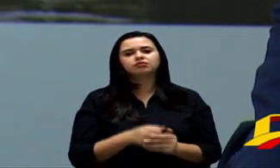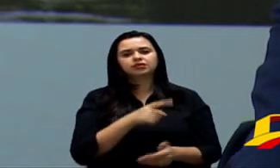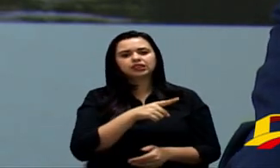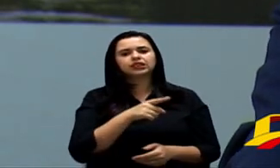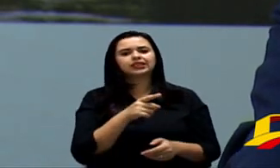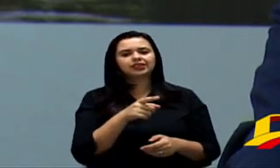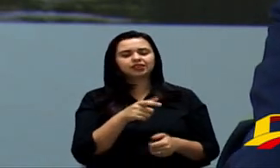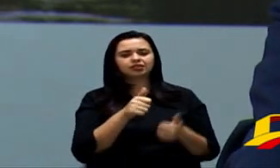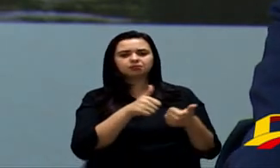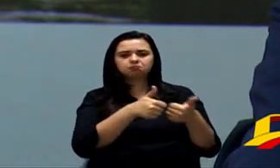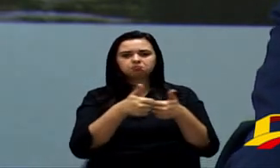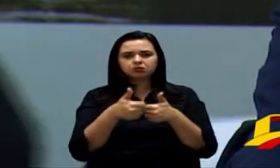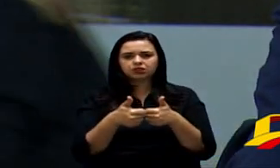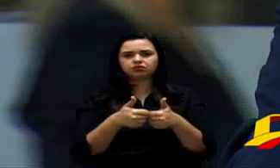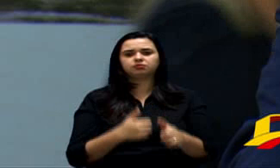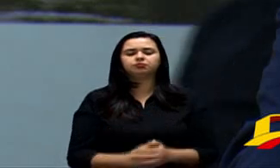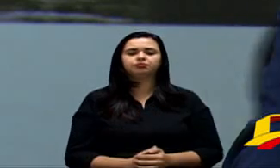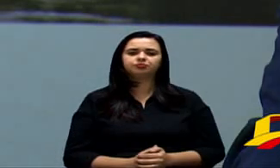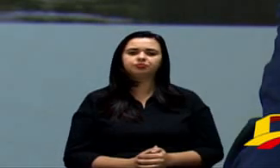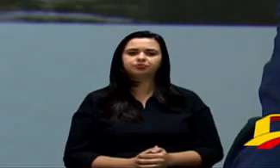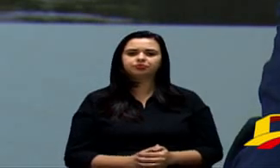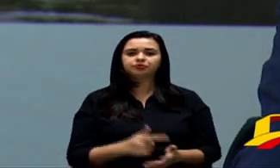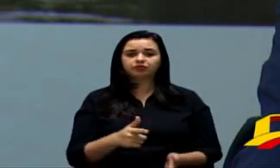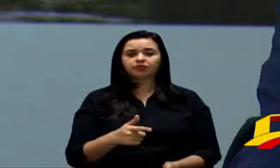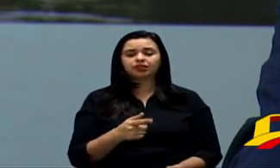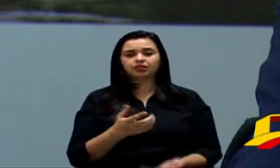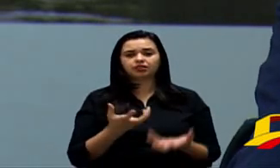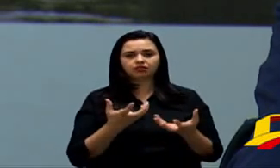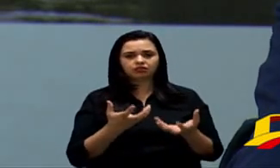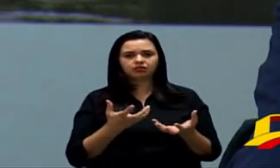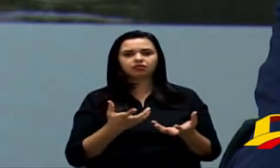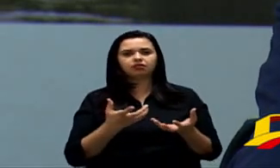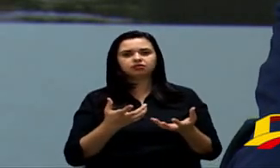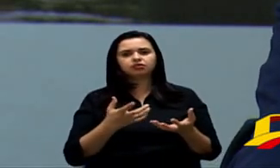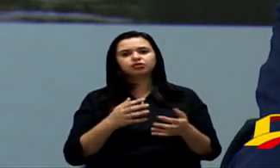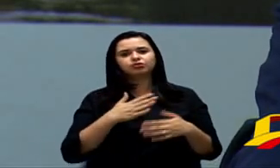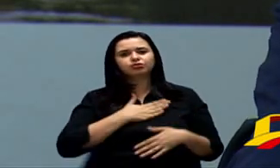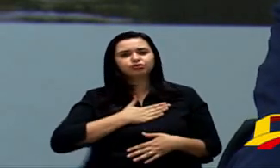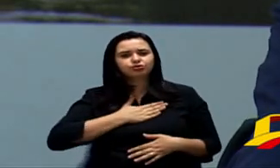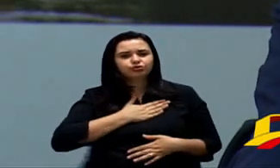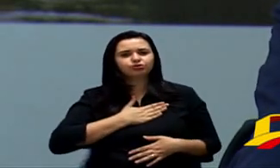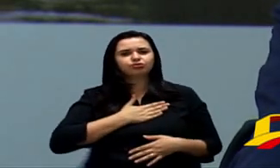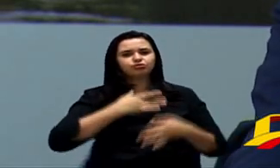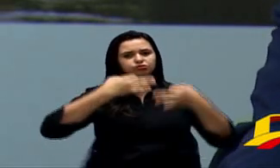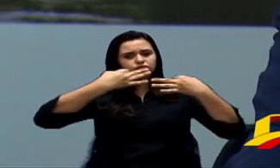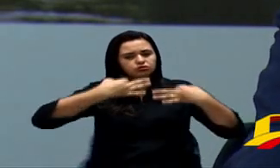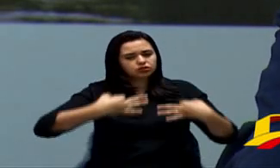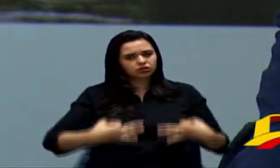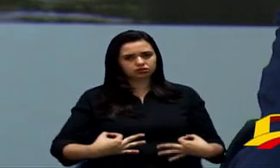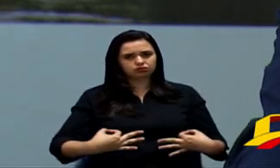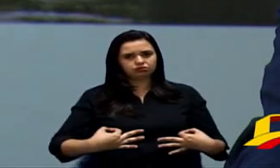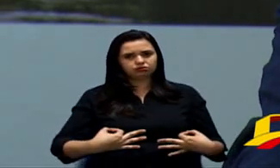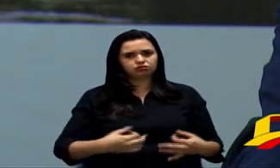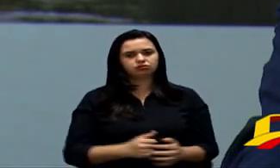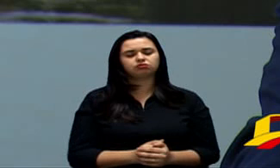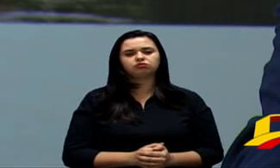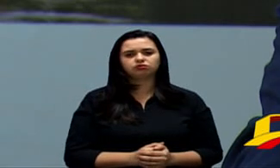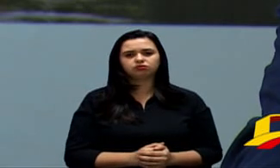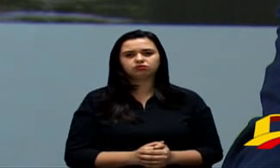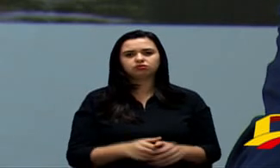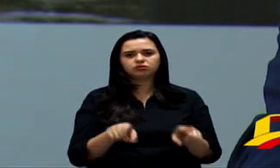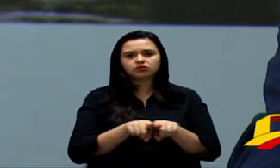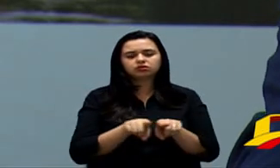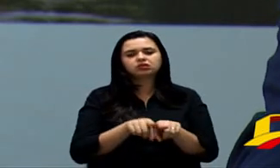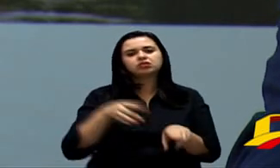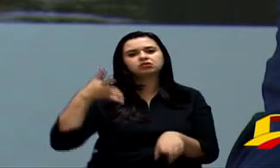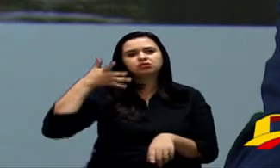e o melhor para o Sandro. E eu gosto de praticar a justiça naquilo que eu faço aqui na tribuna ou até mesmo nas minhas